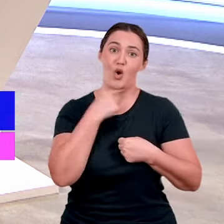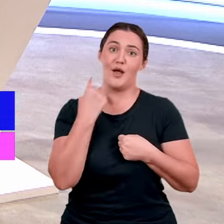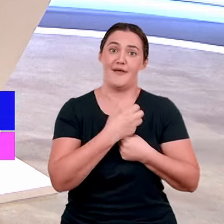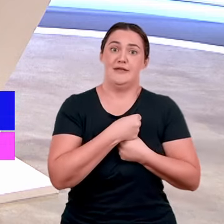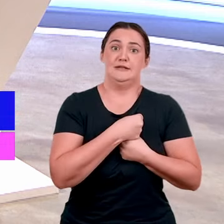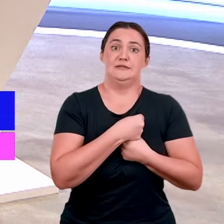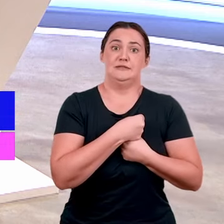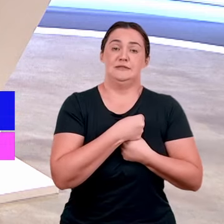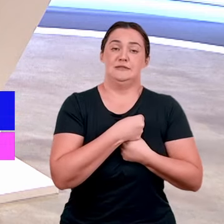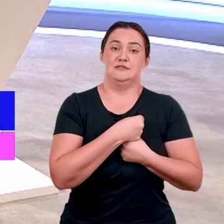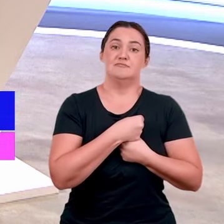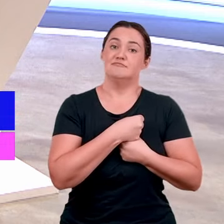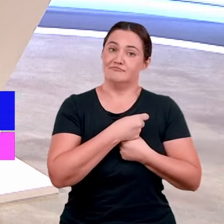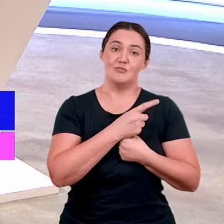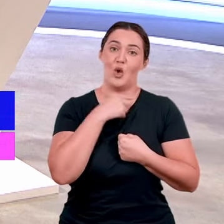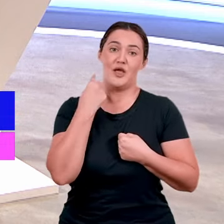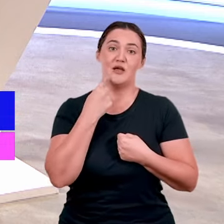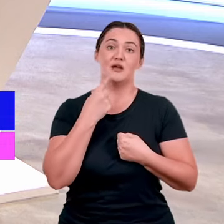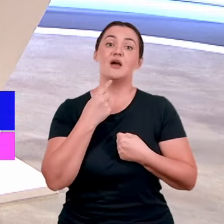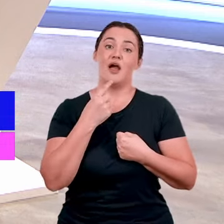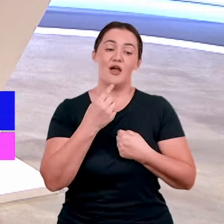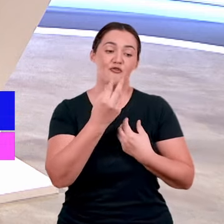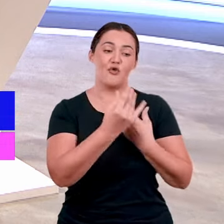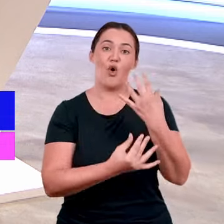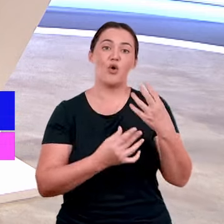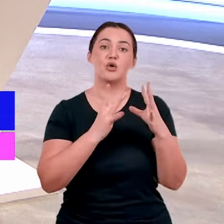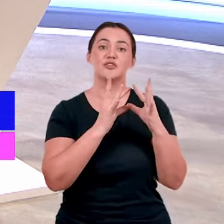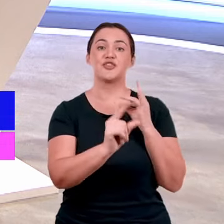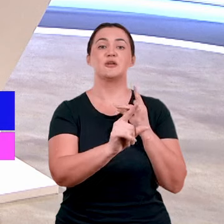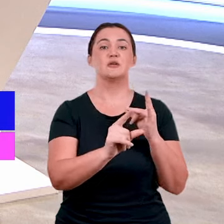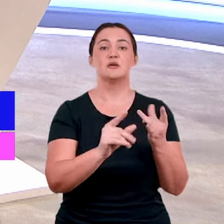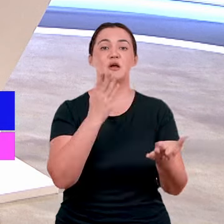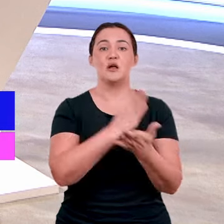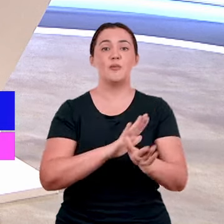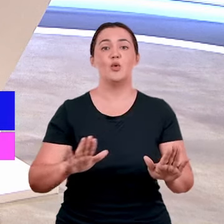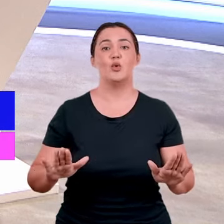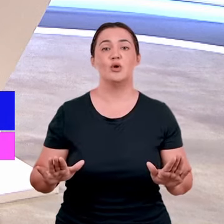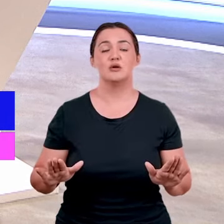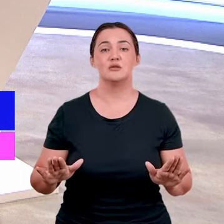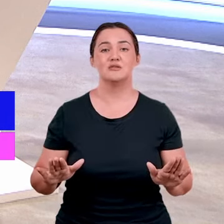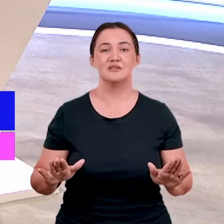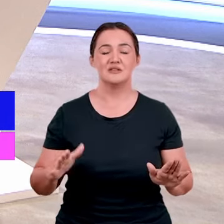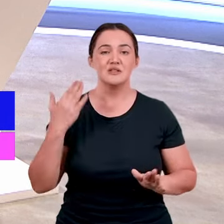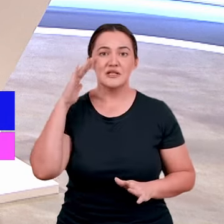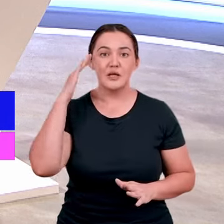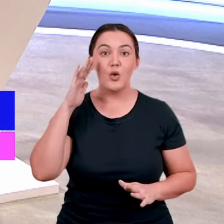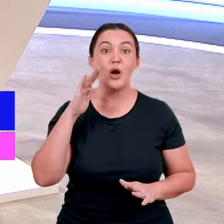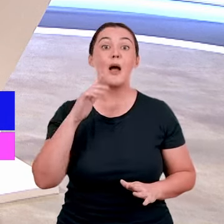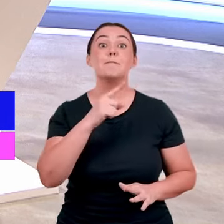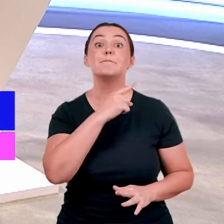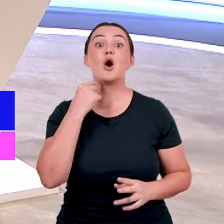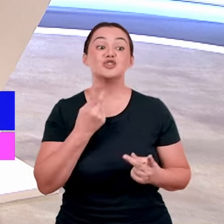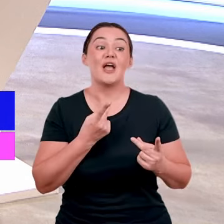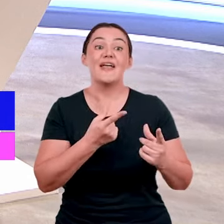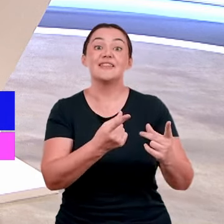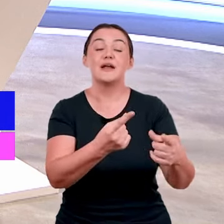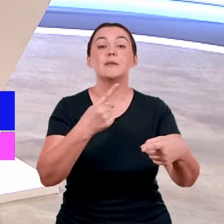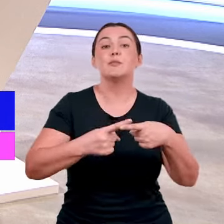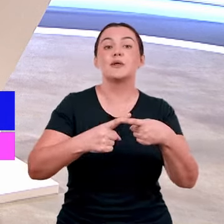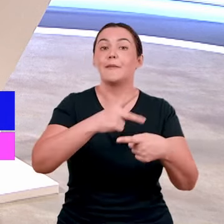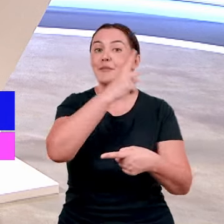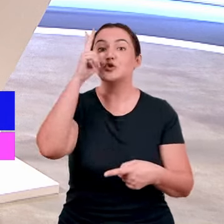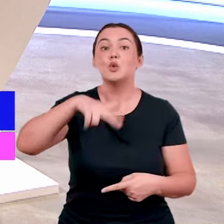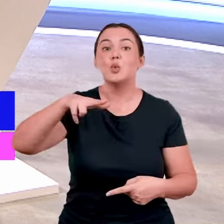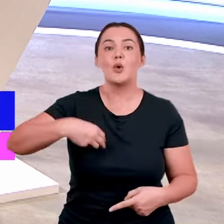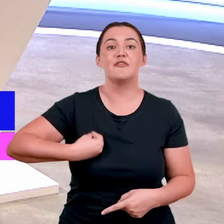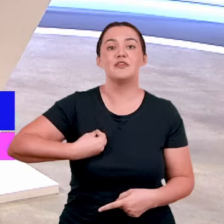impossível viver eternamente no inferno, porque o inferno não é um lugar que vai existir eternamente. Não há um inferno eterno.